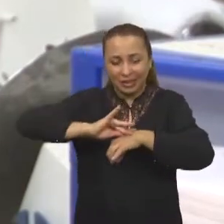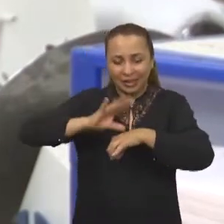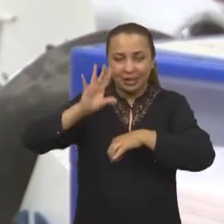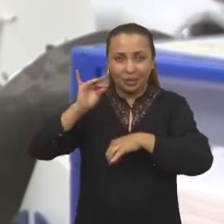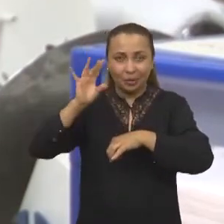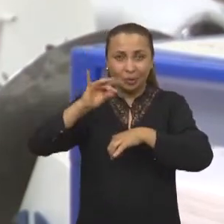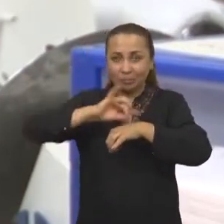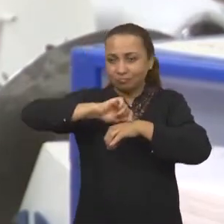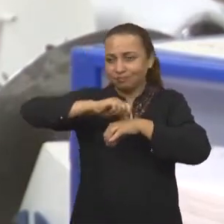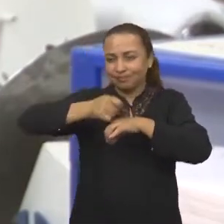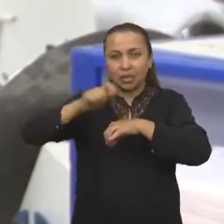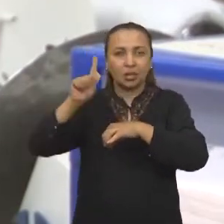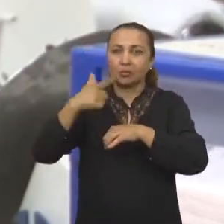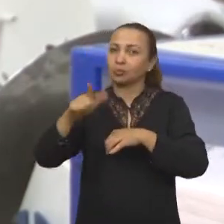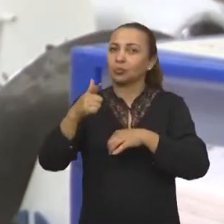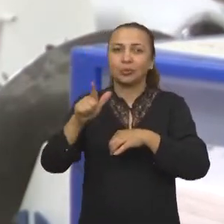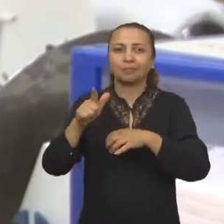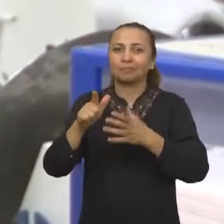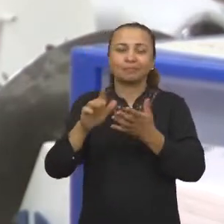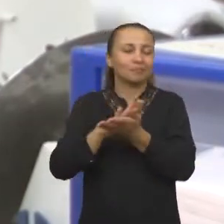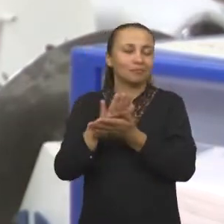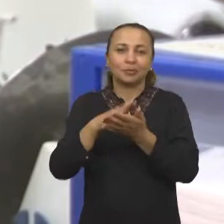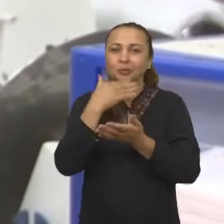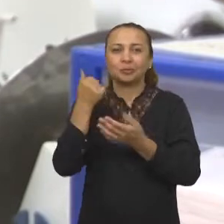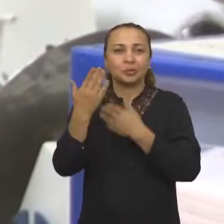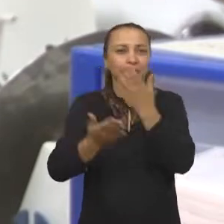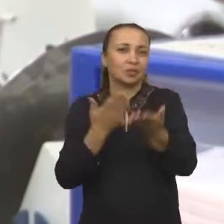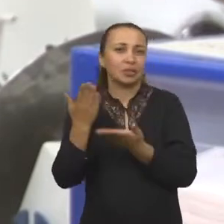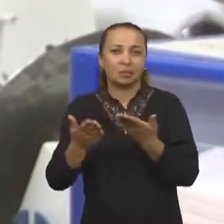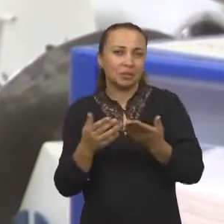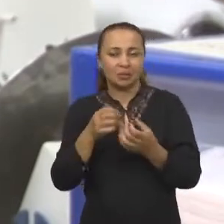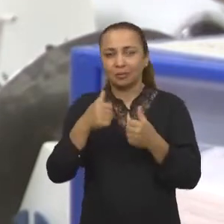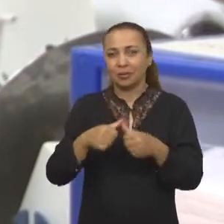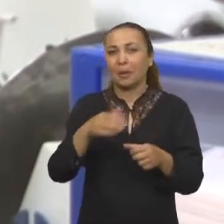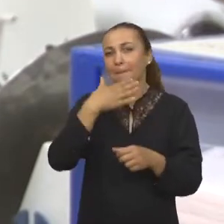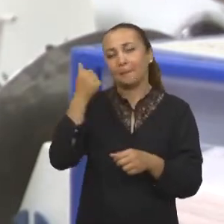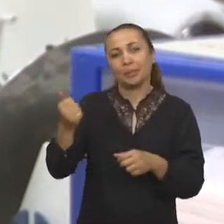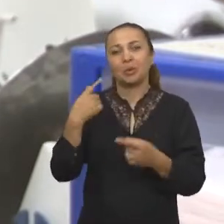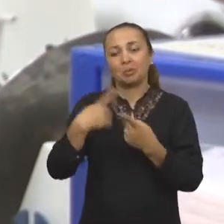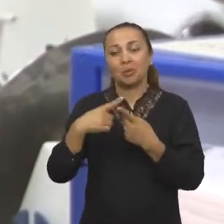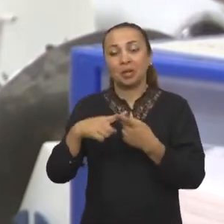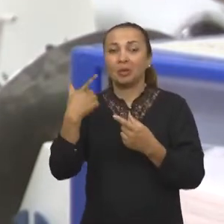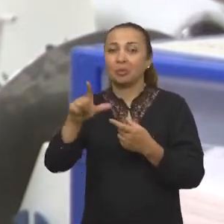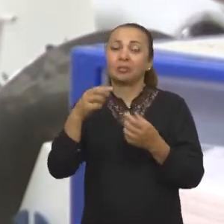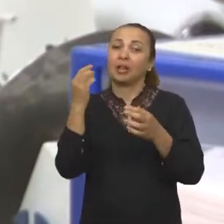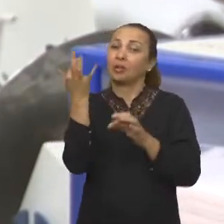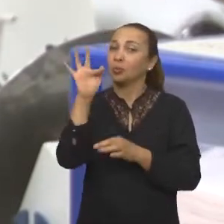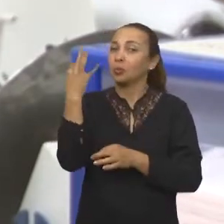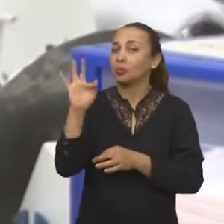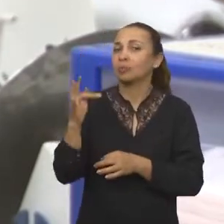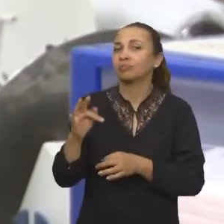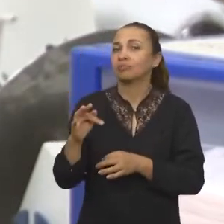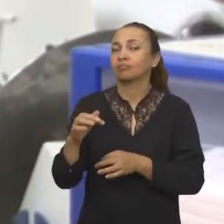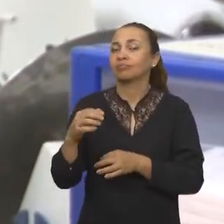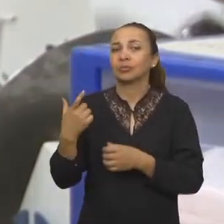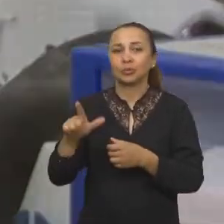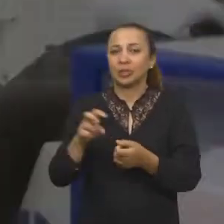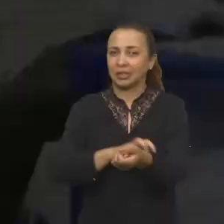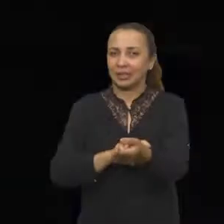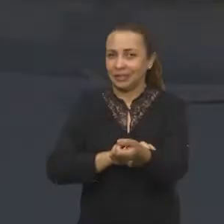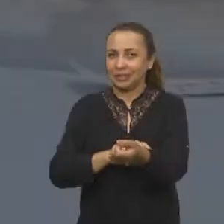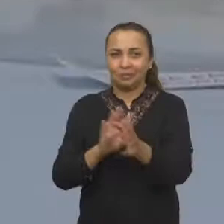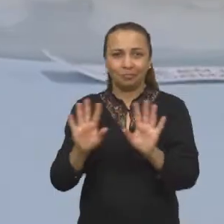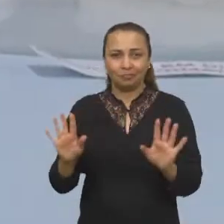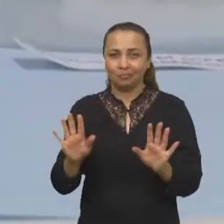algum dano, prejuízo e o torne o tratamento mais dolorido, mais estressante para o